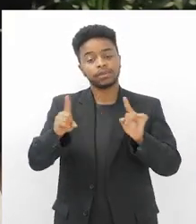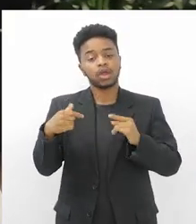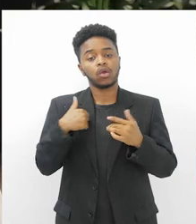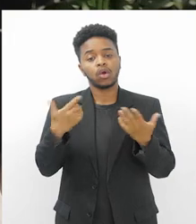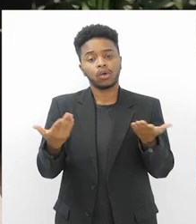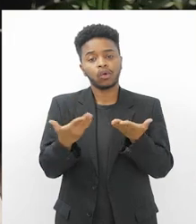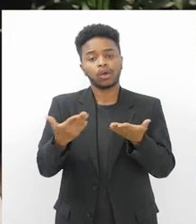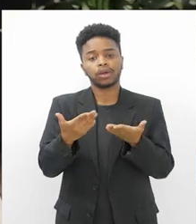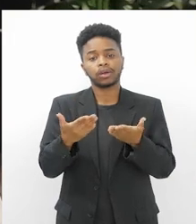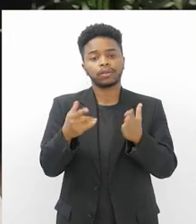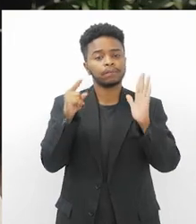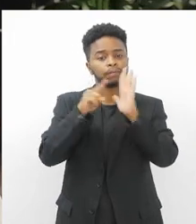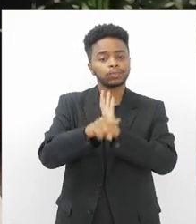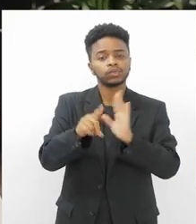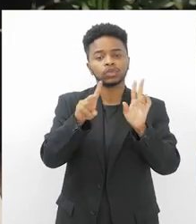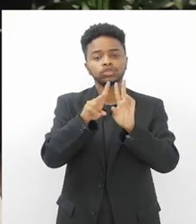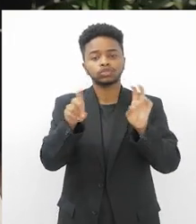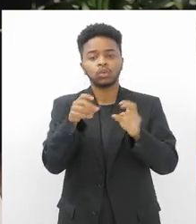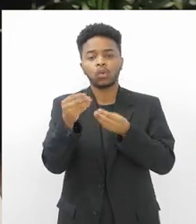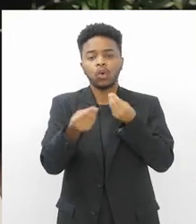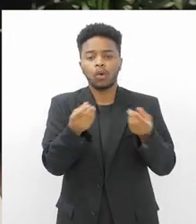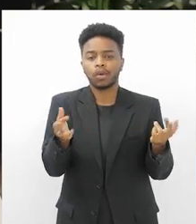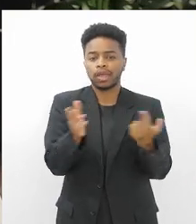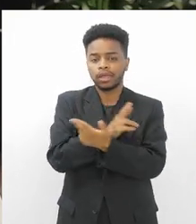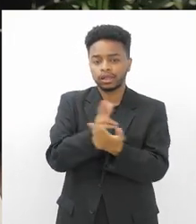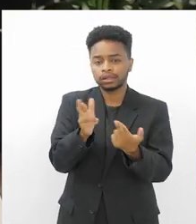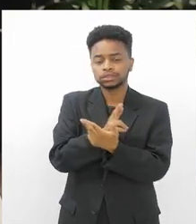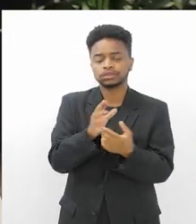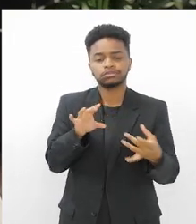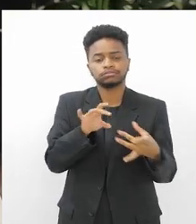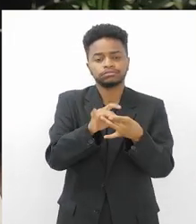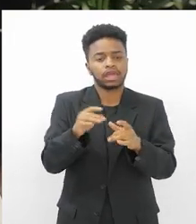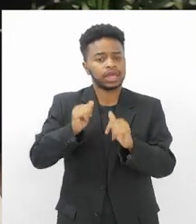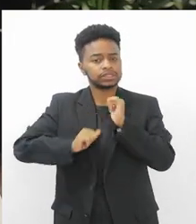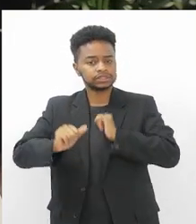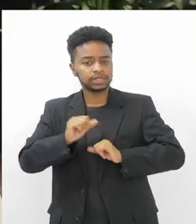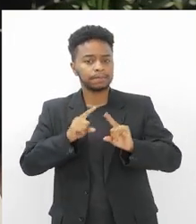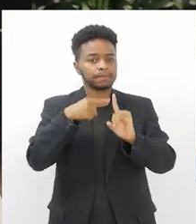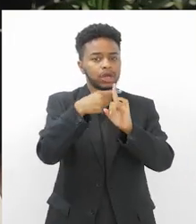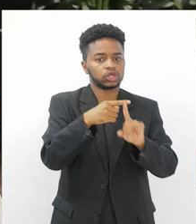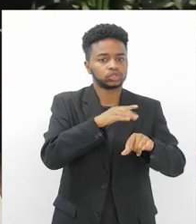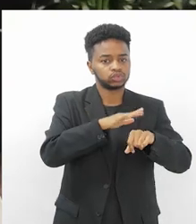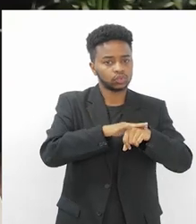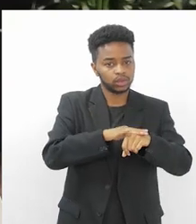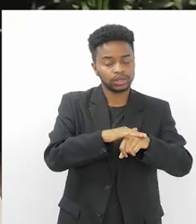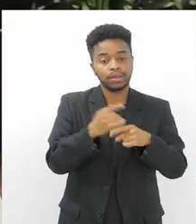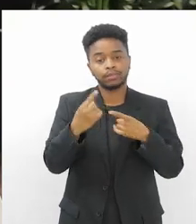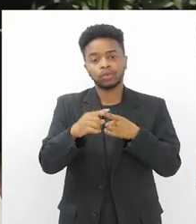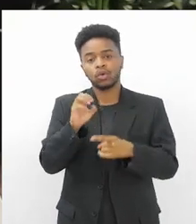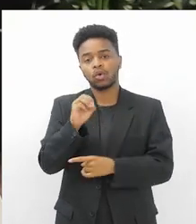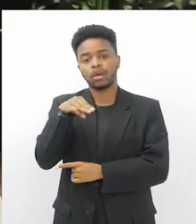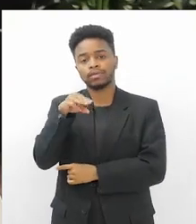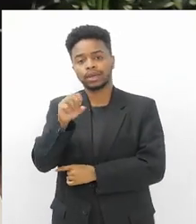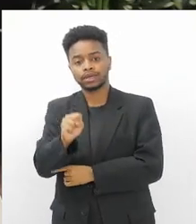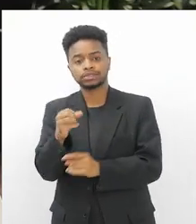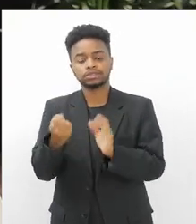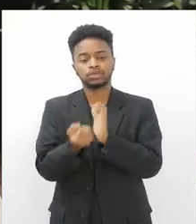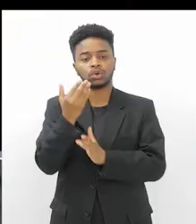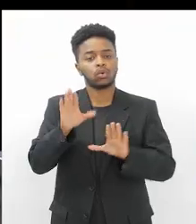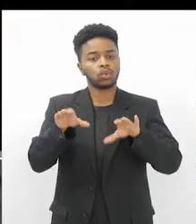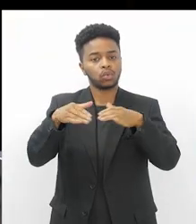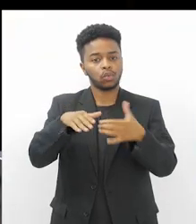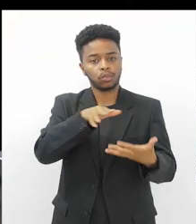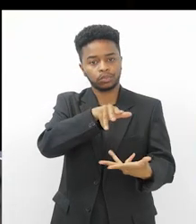aí vamos voltar aqui falando sobre essa relação, né, da ansiedade com as doenças, porque a OMS, ela criou uma comissão